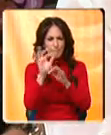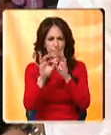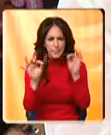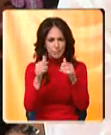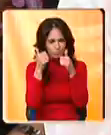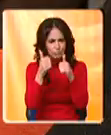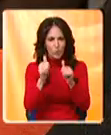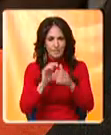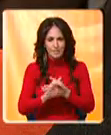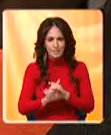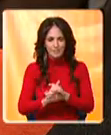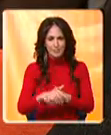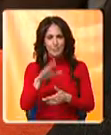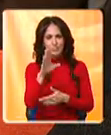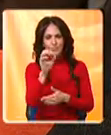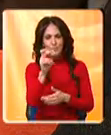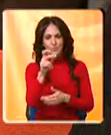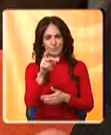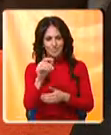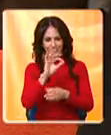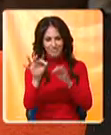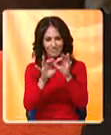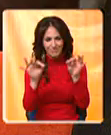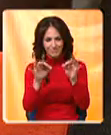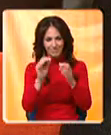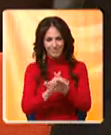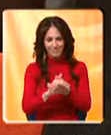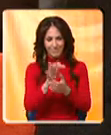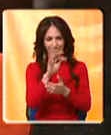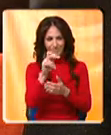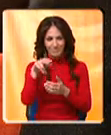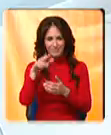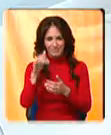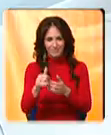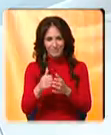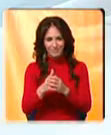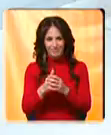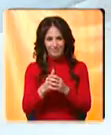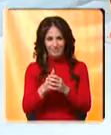dar jeito. É? Ó, Joana, traz lá o miminho da Fanny.